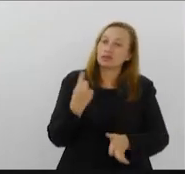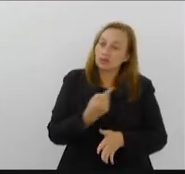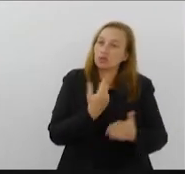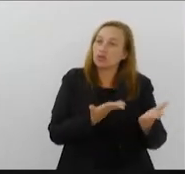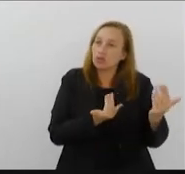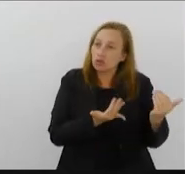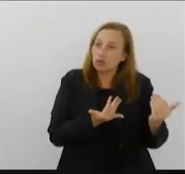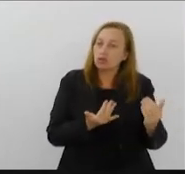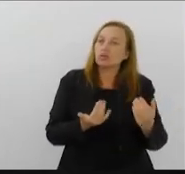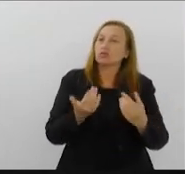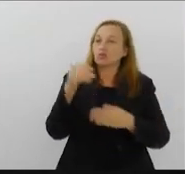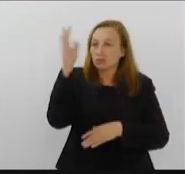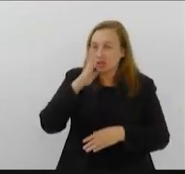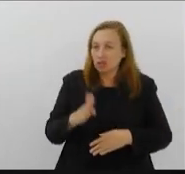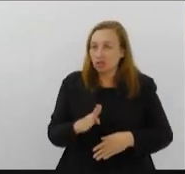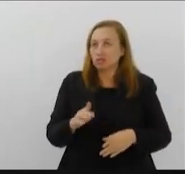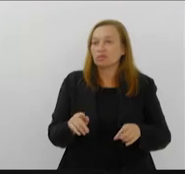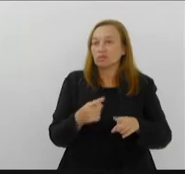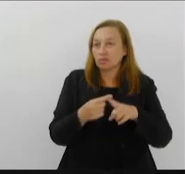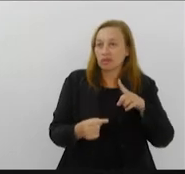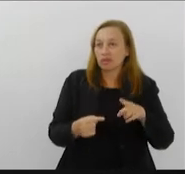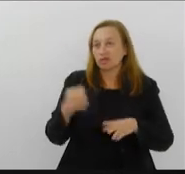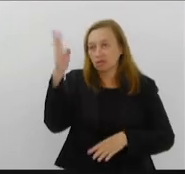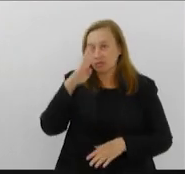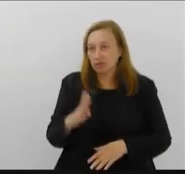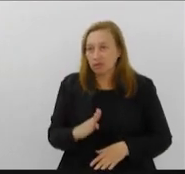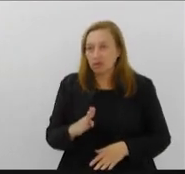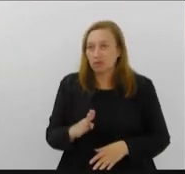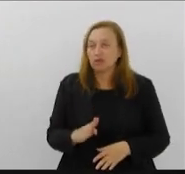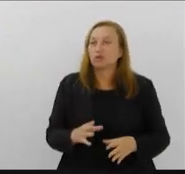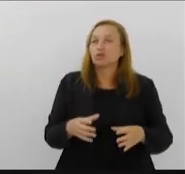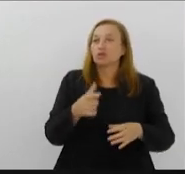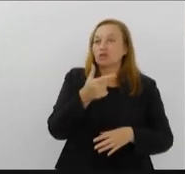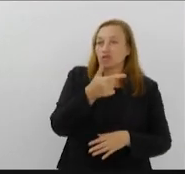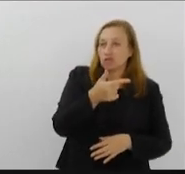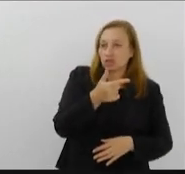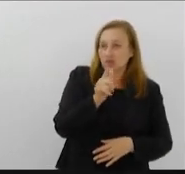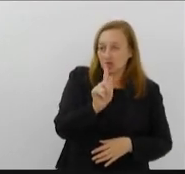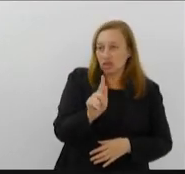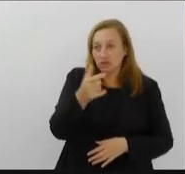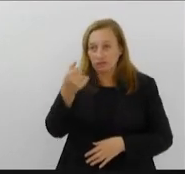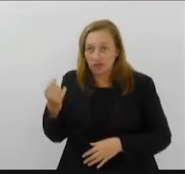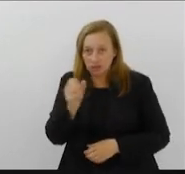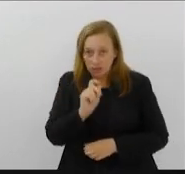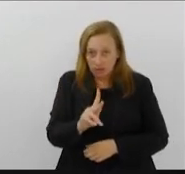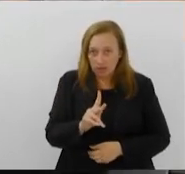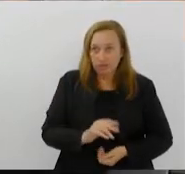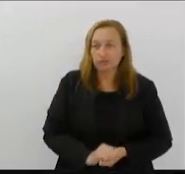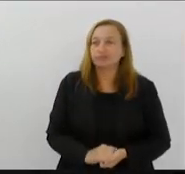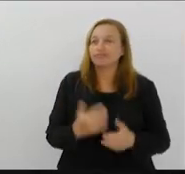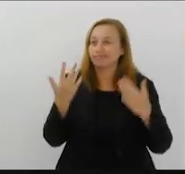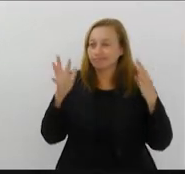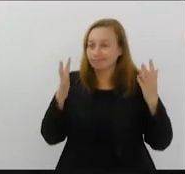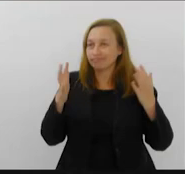juventudes brasileiras e também, como parte do Brasil, das juventudes do G20. Tá bom?